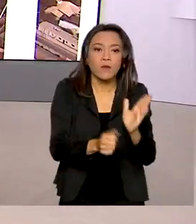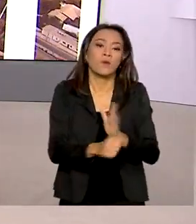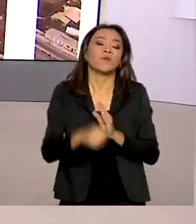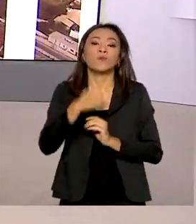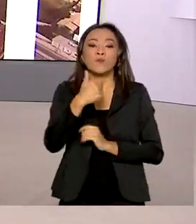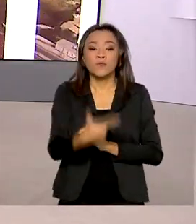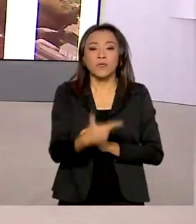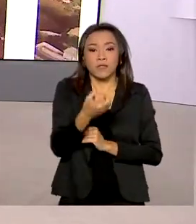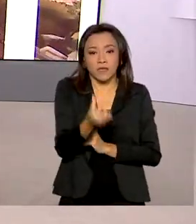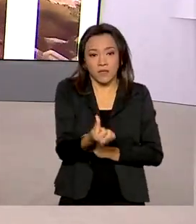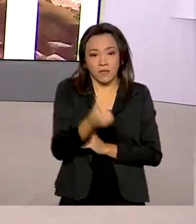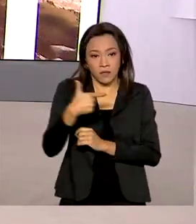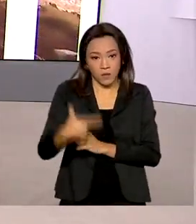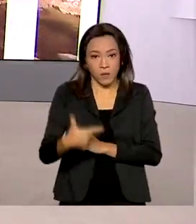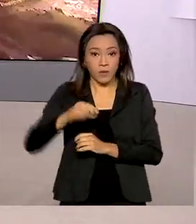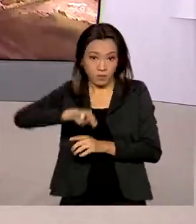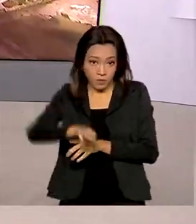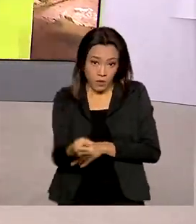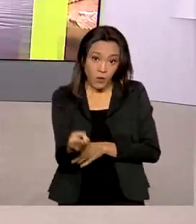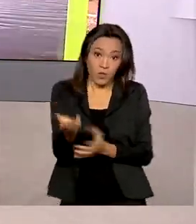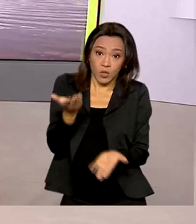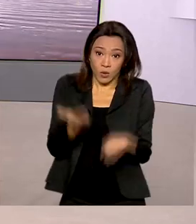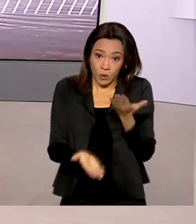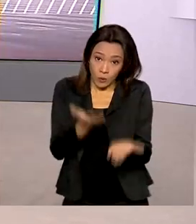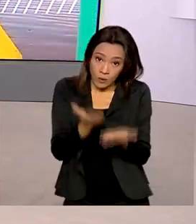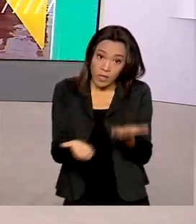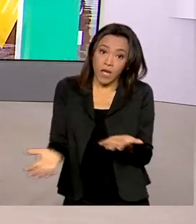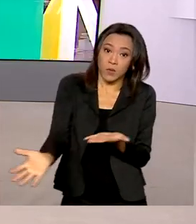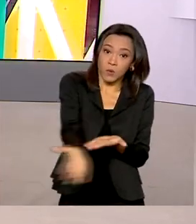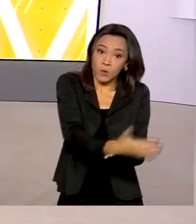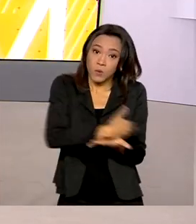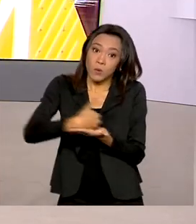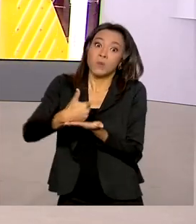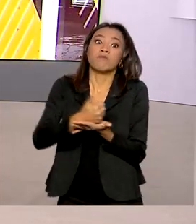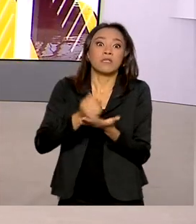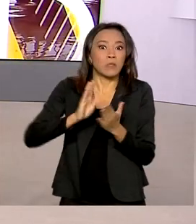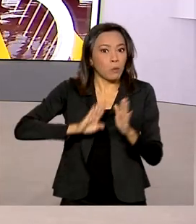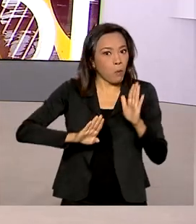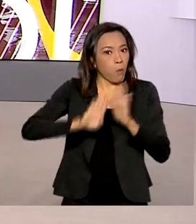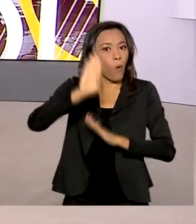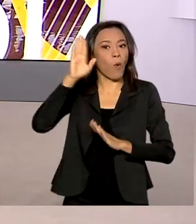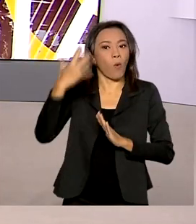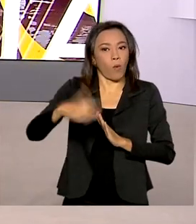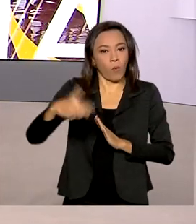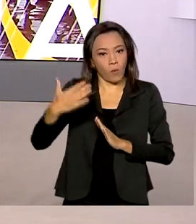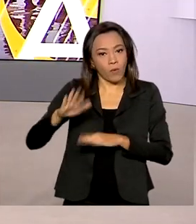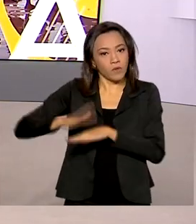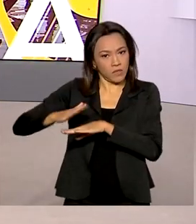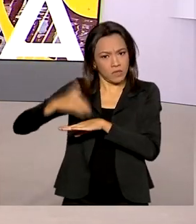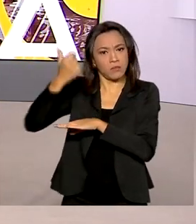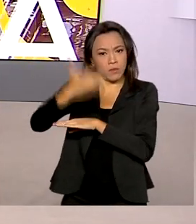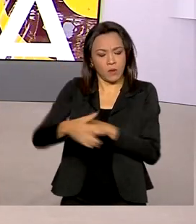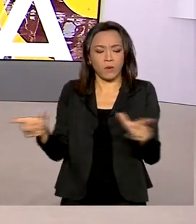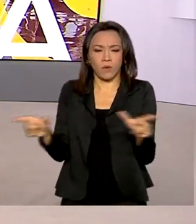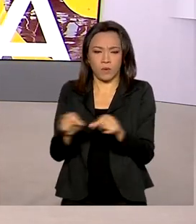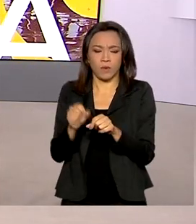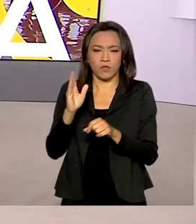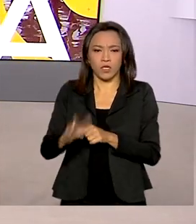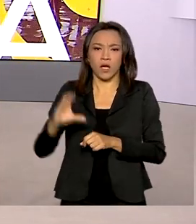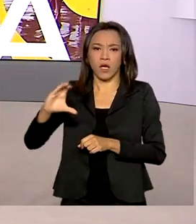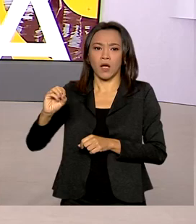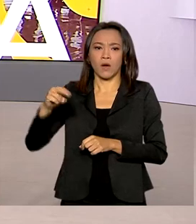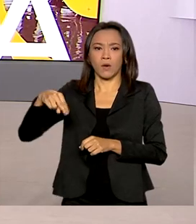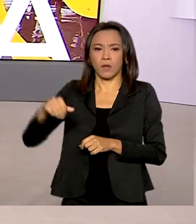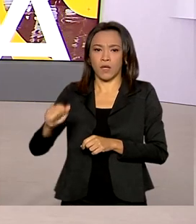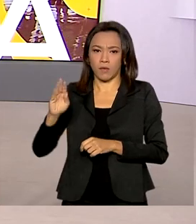262 milhões de toneladas de grãos nesta safra um recorde segundo a companhia Nacional de abastecimento Conab quem